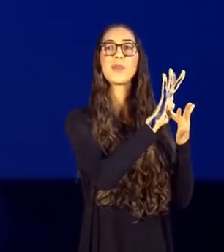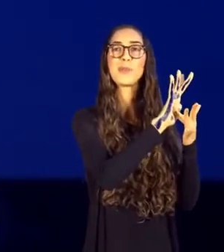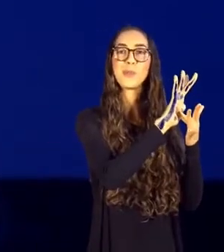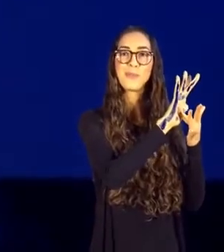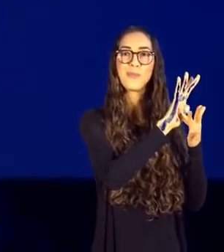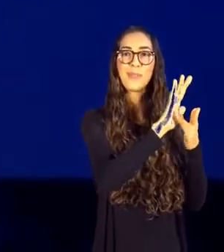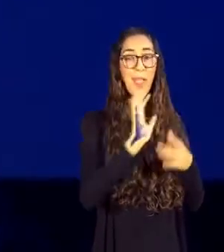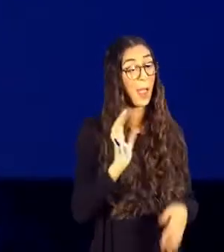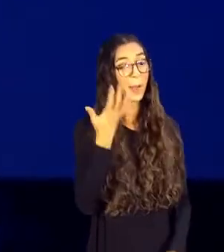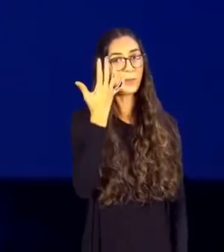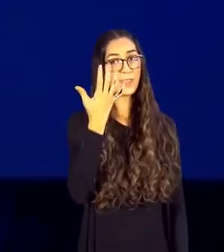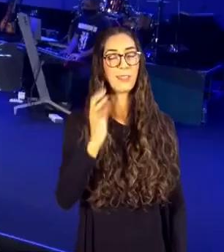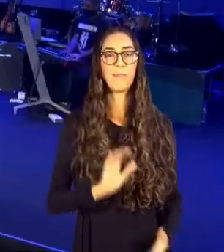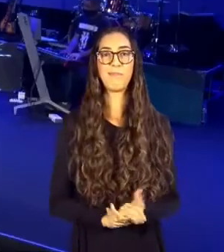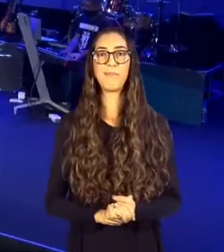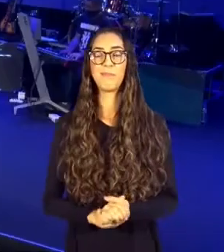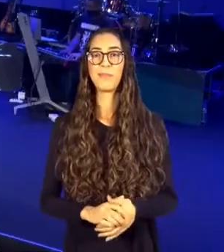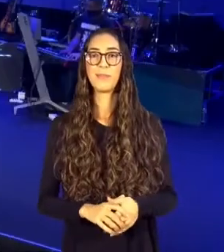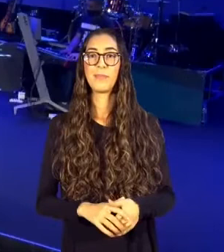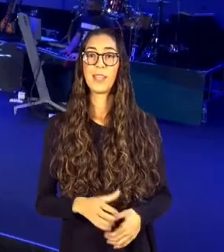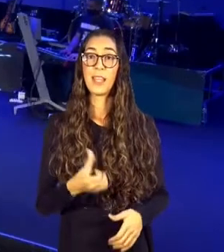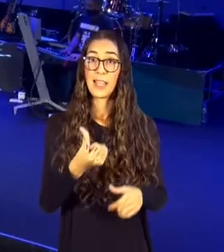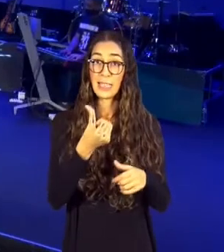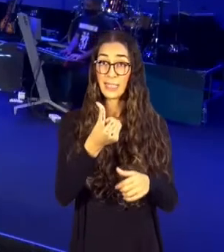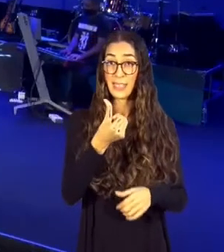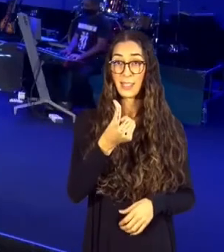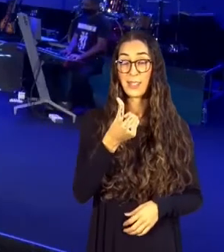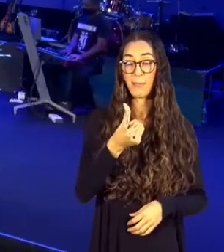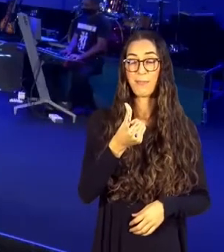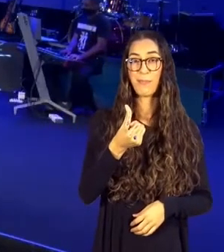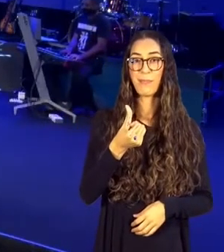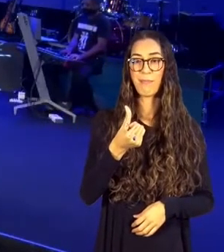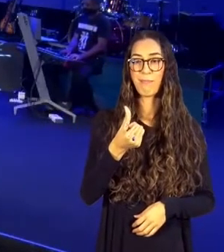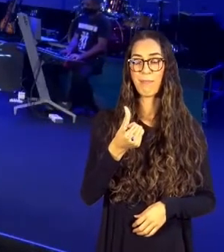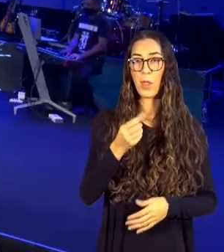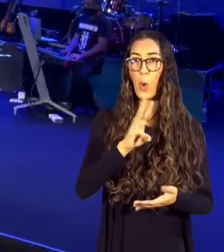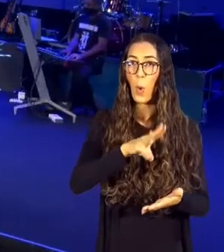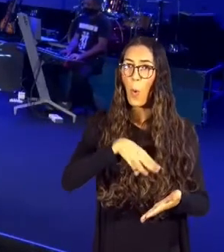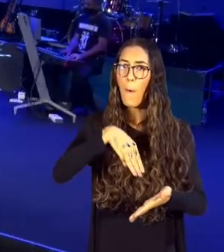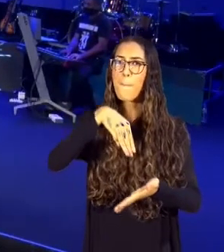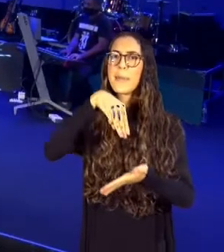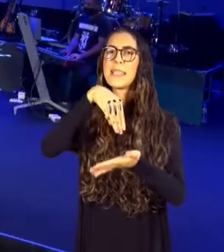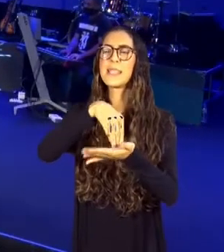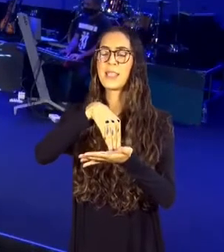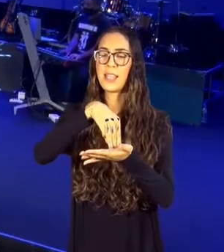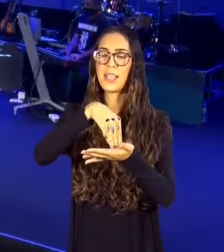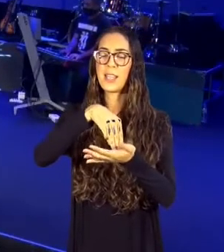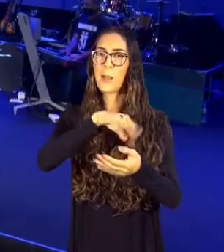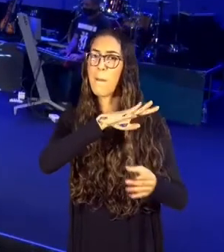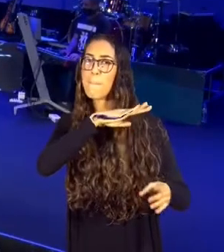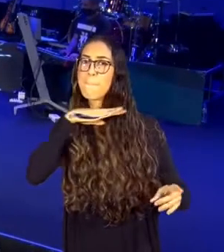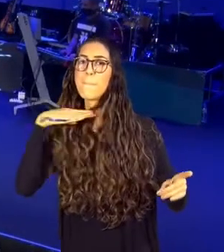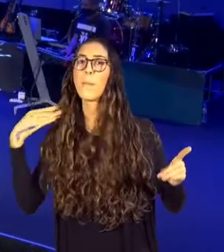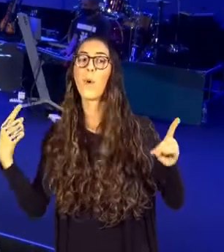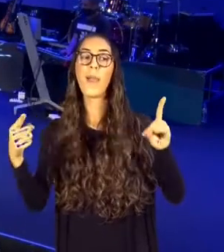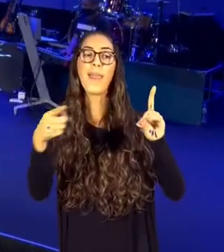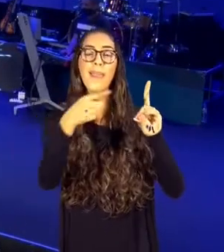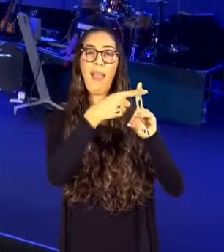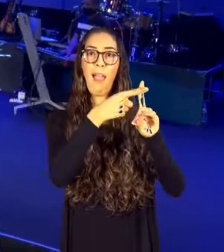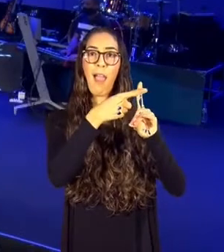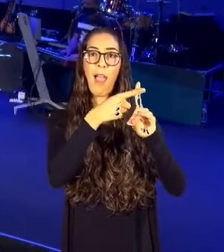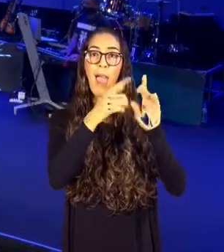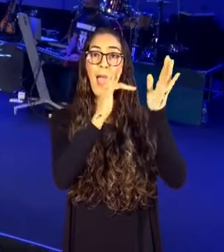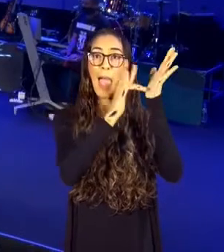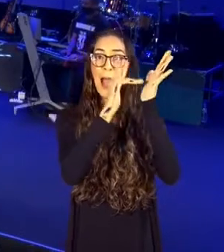Sexta profecia. O Messias morrerá tendo os seus pés e as suas mãos perfurados. Uau!